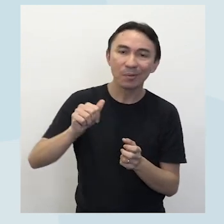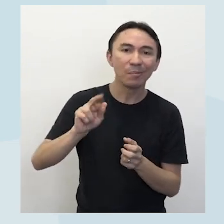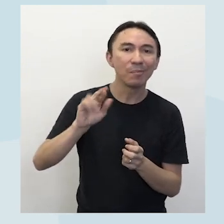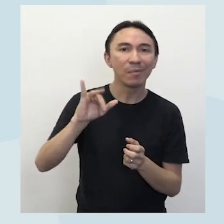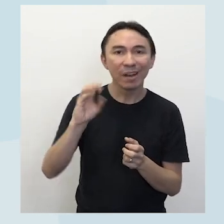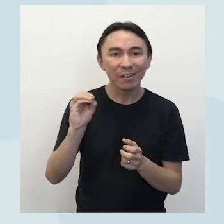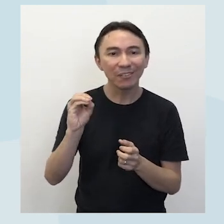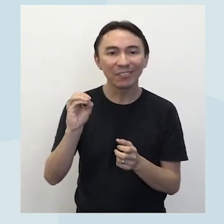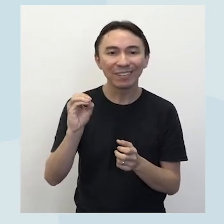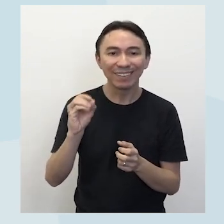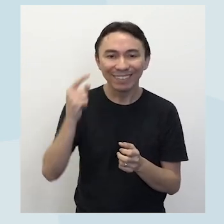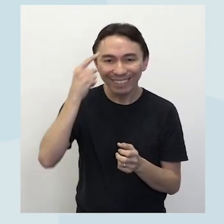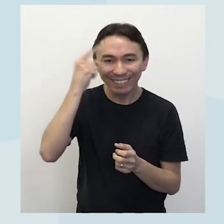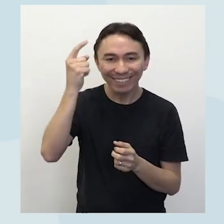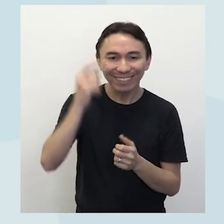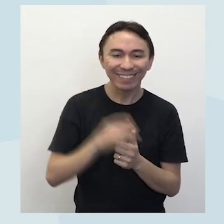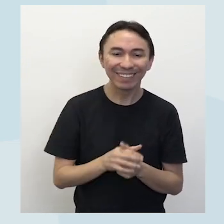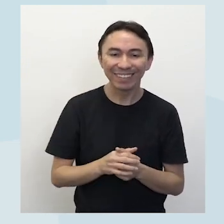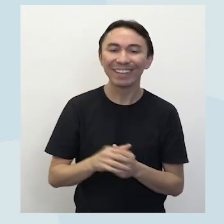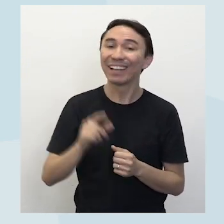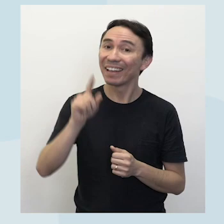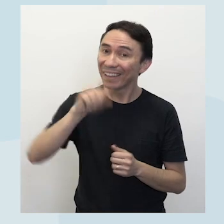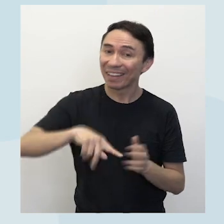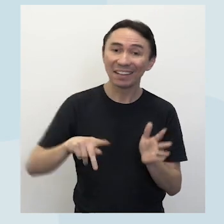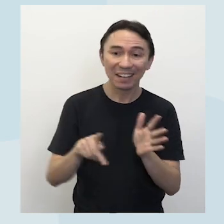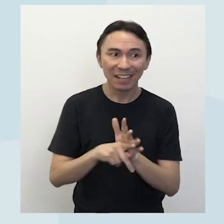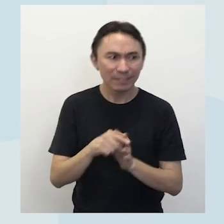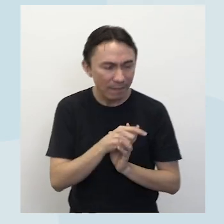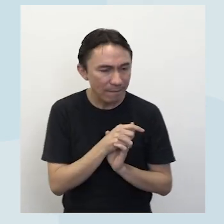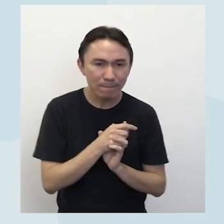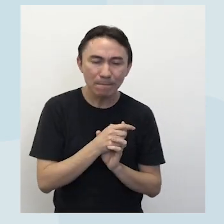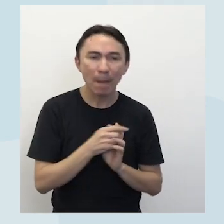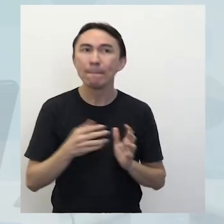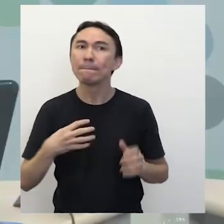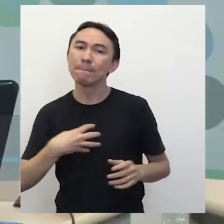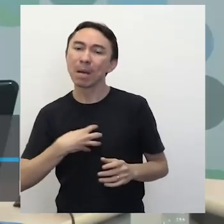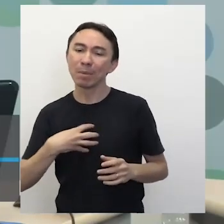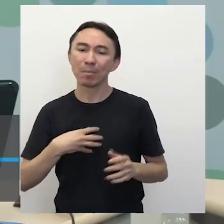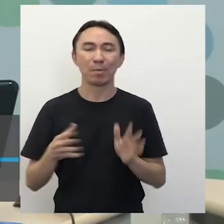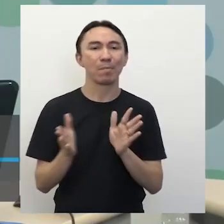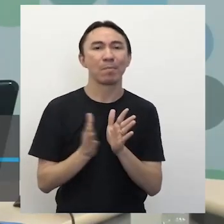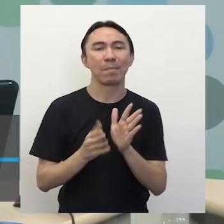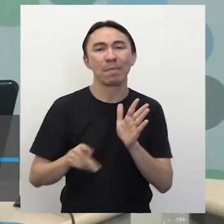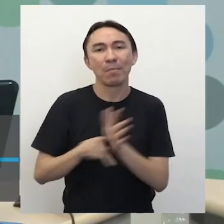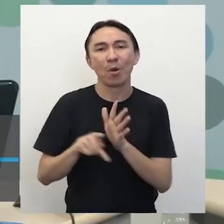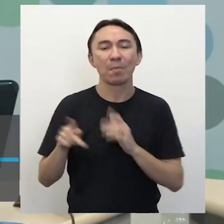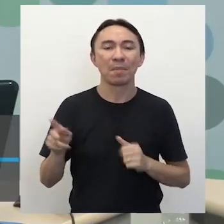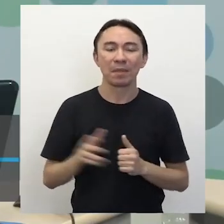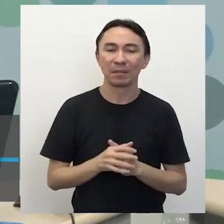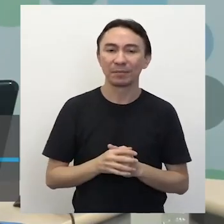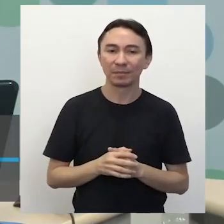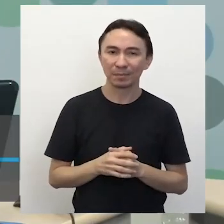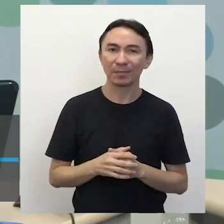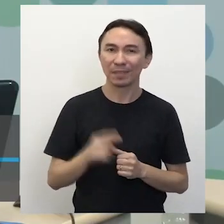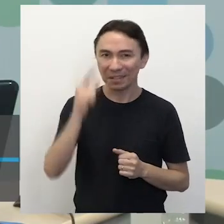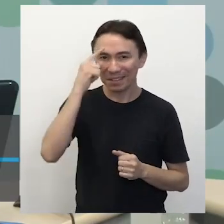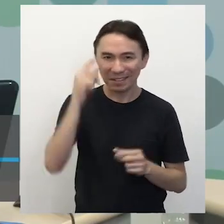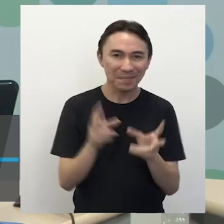é que lê Peach? Eu tenho medo. Peach. É Peach mesmo? Eu tenho medo às vezes de cometer gafes. Então, o Mario Bros não tem